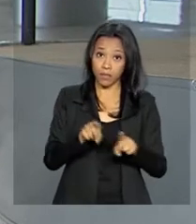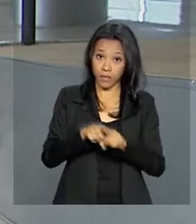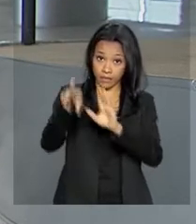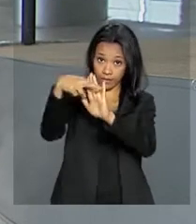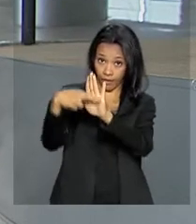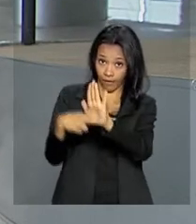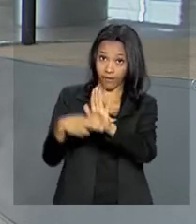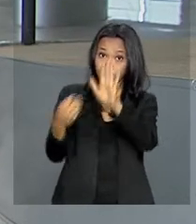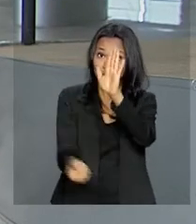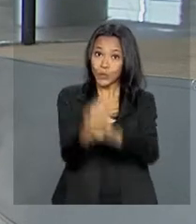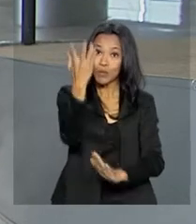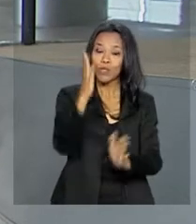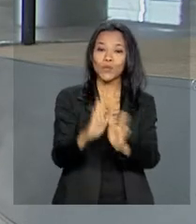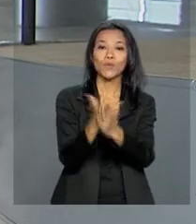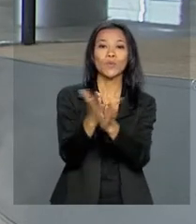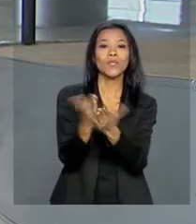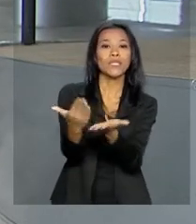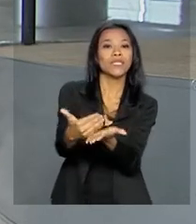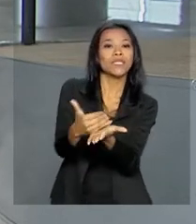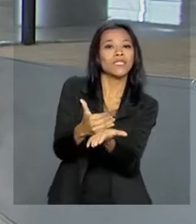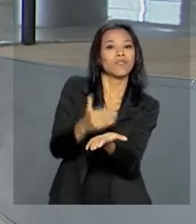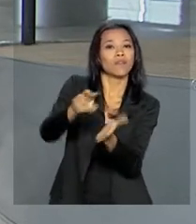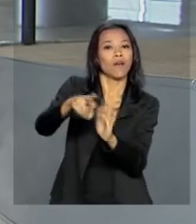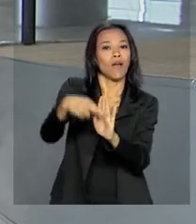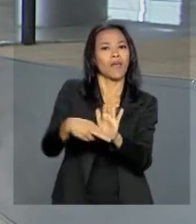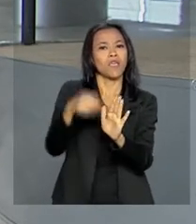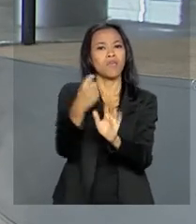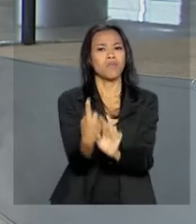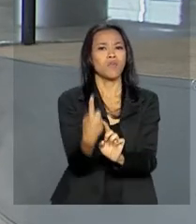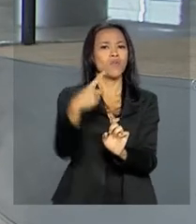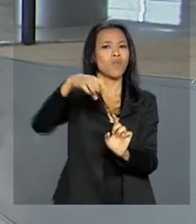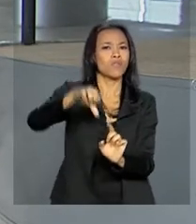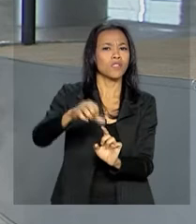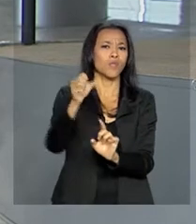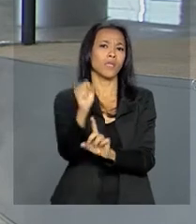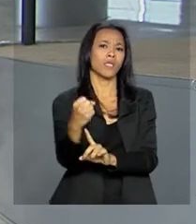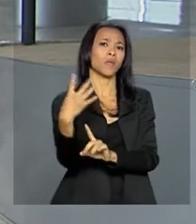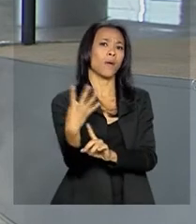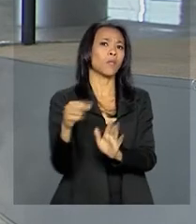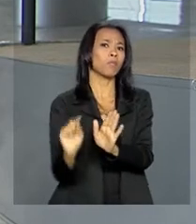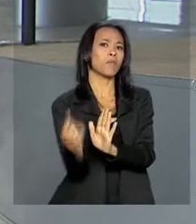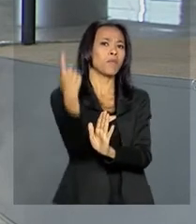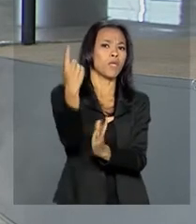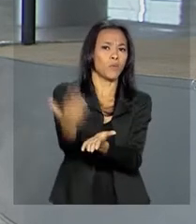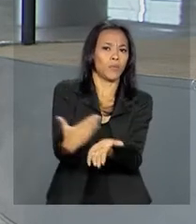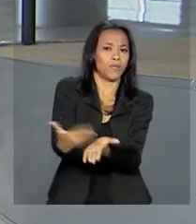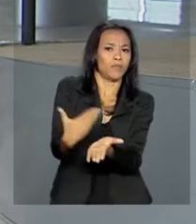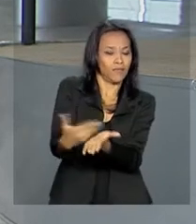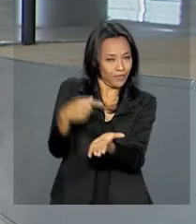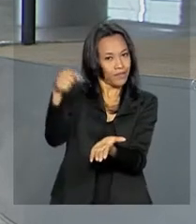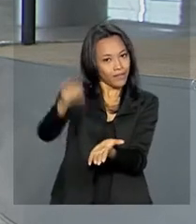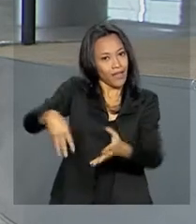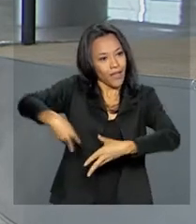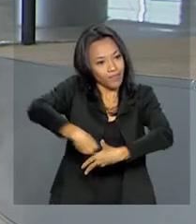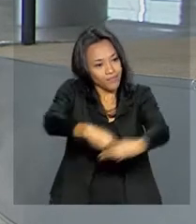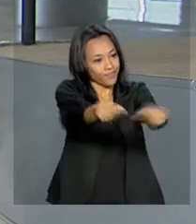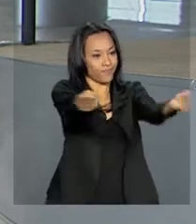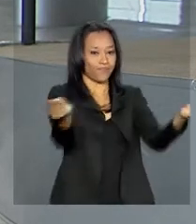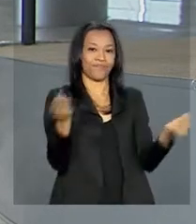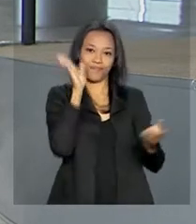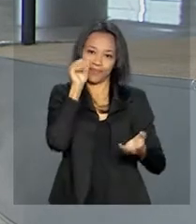do Manual da Redação em 1984, que é o primeiro livro do gênero disponibilizado para o